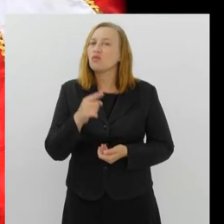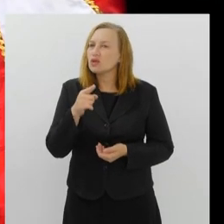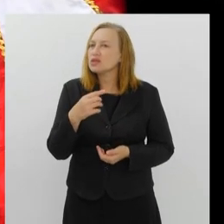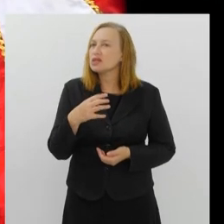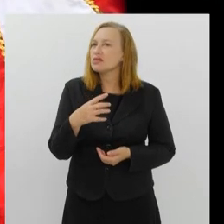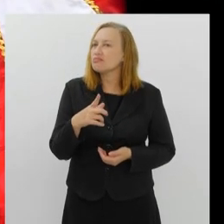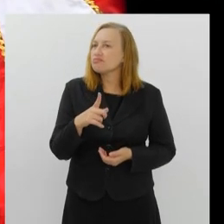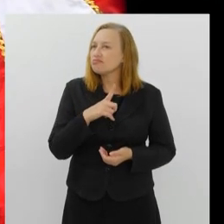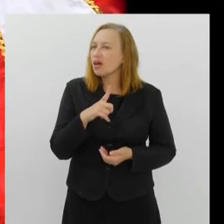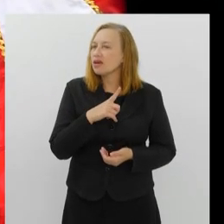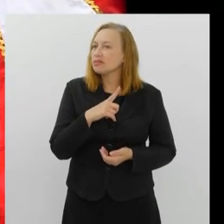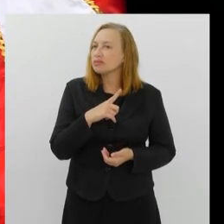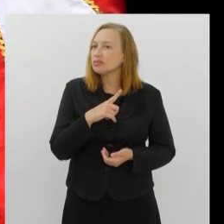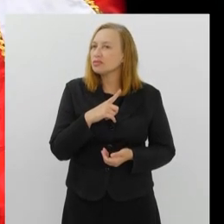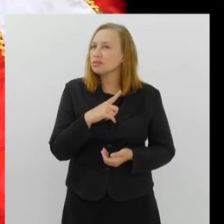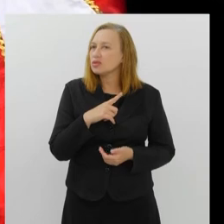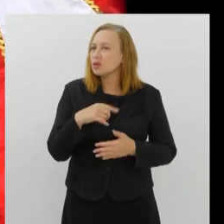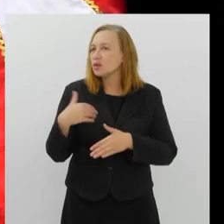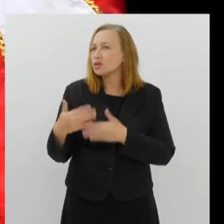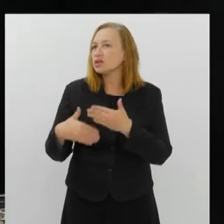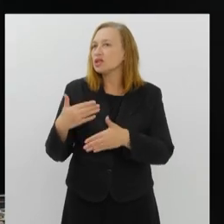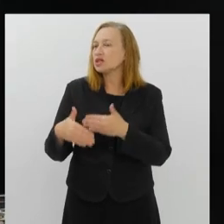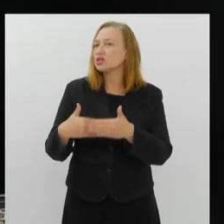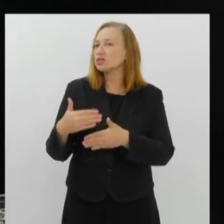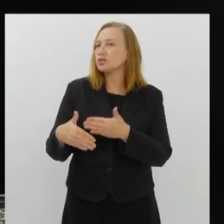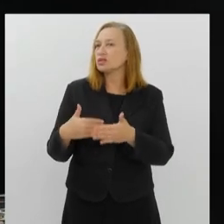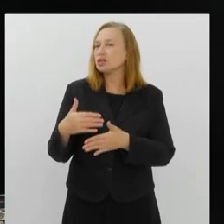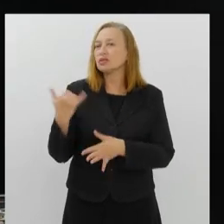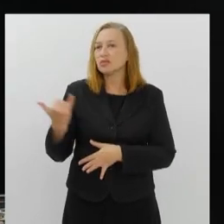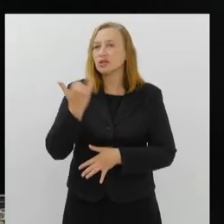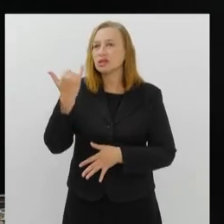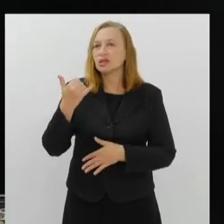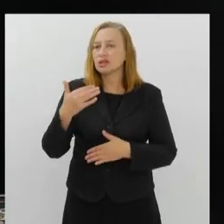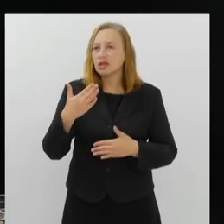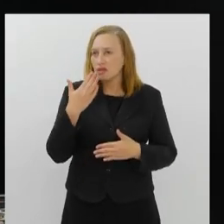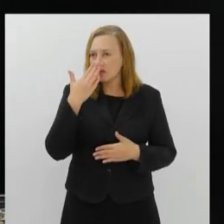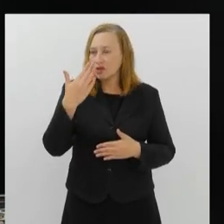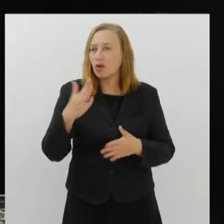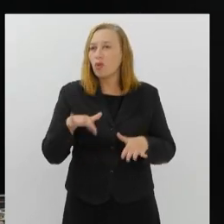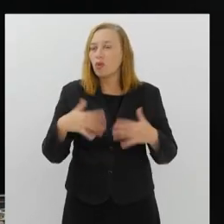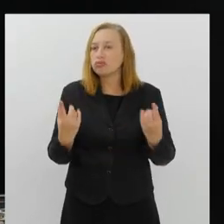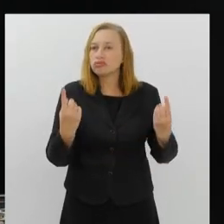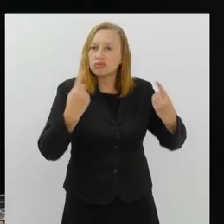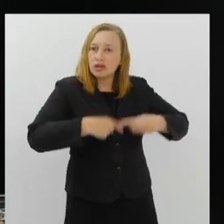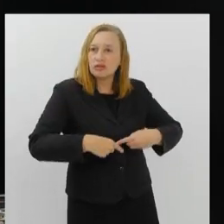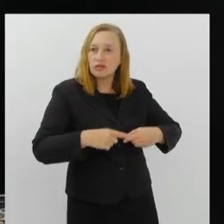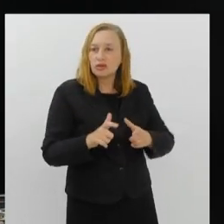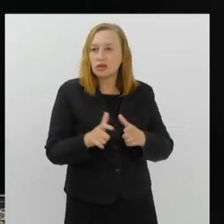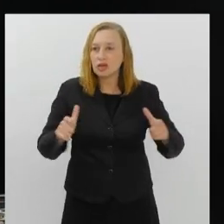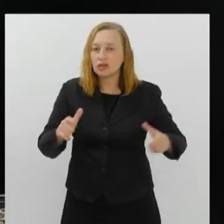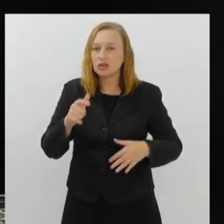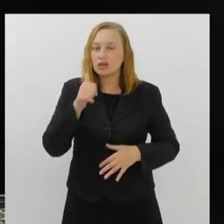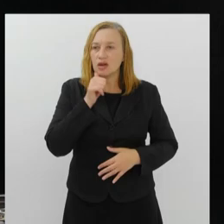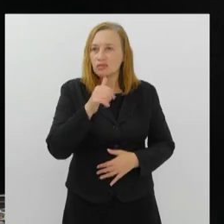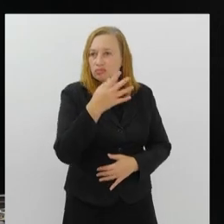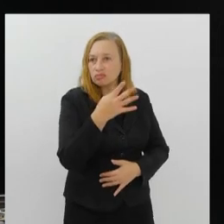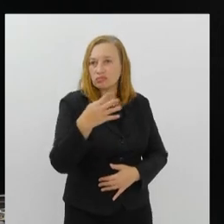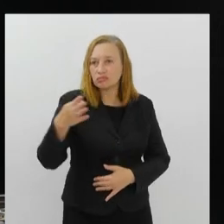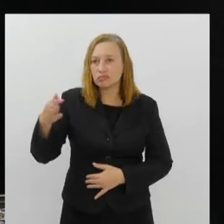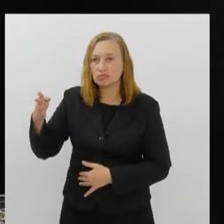E você tem aí, sem dúvida nenhuma, uma trajetória brilhante pela frente, né? Quais são os grandes desafios de uma